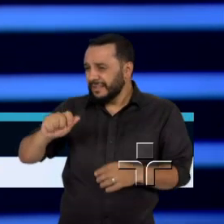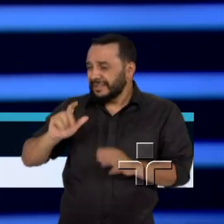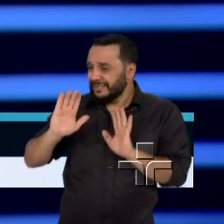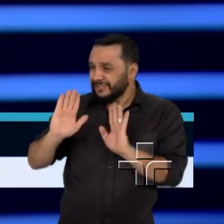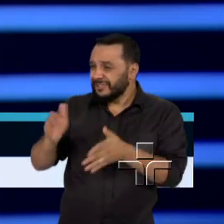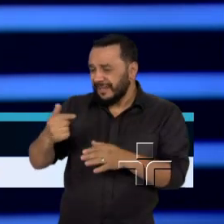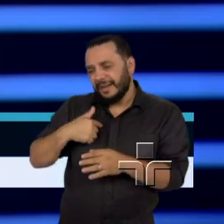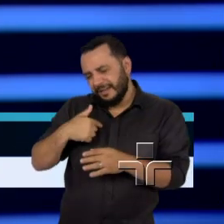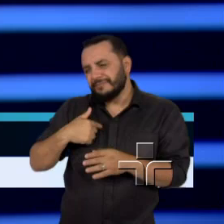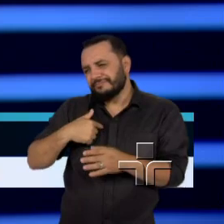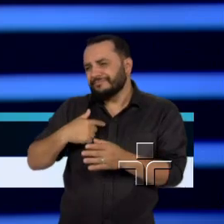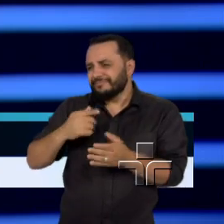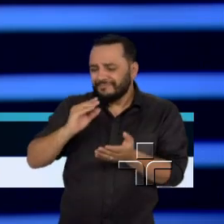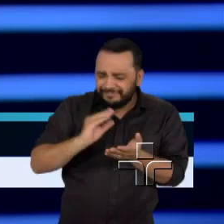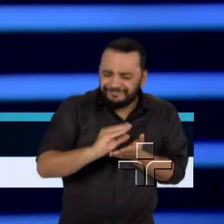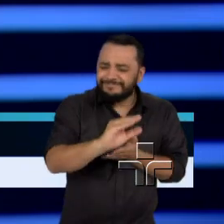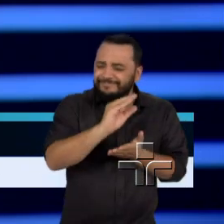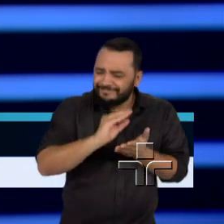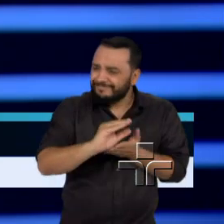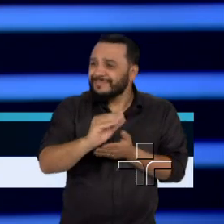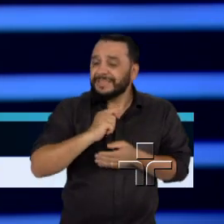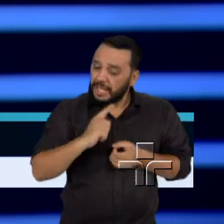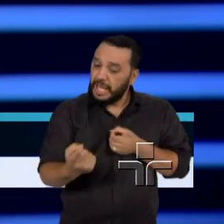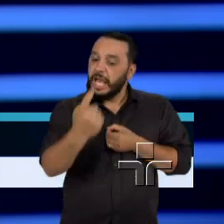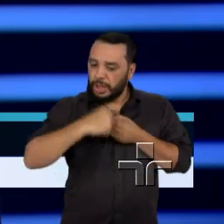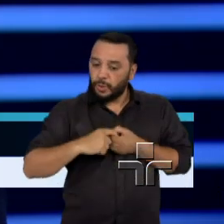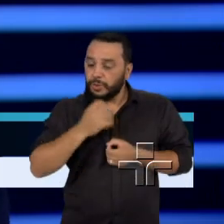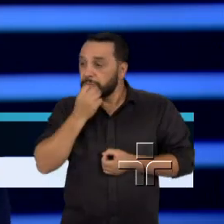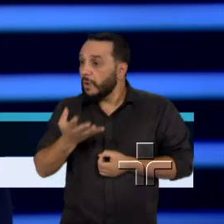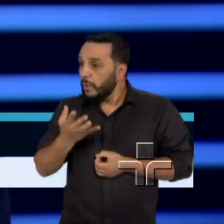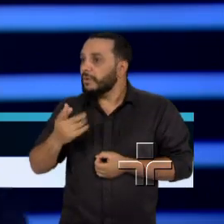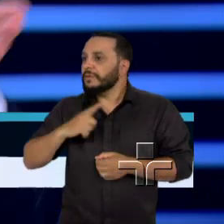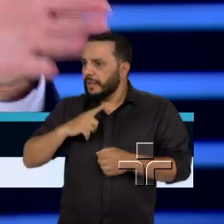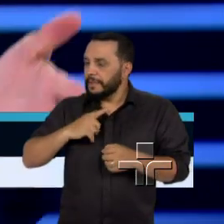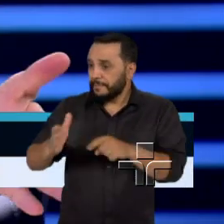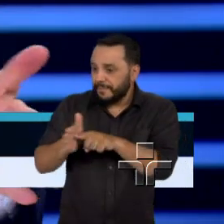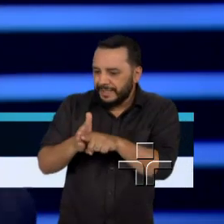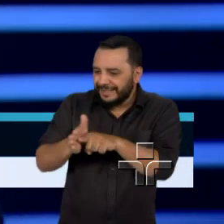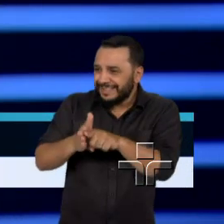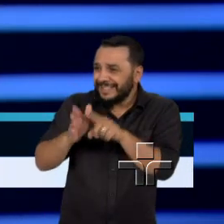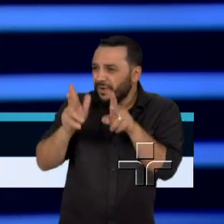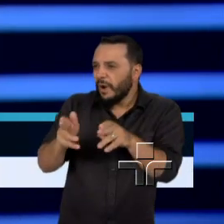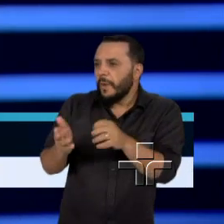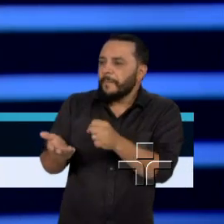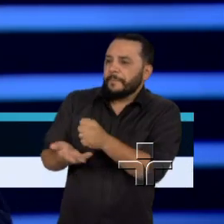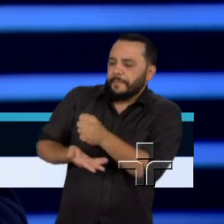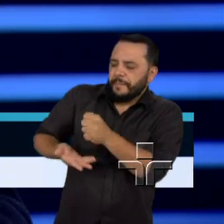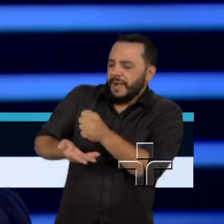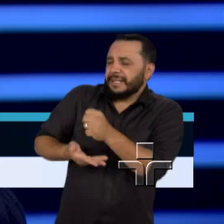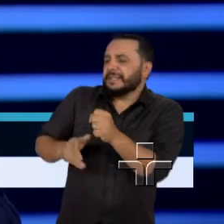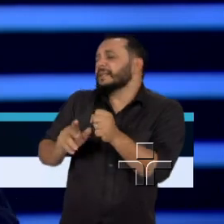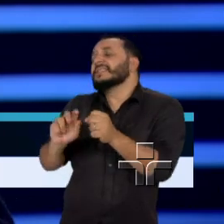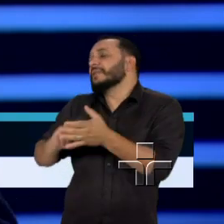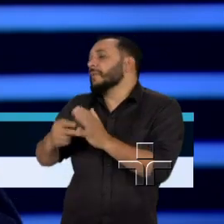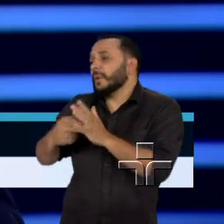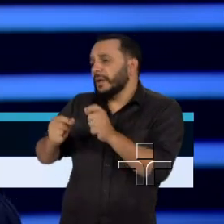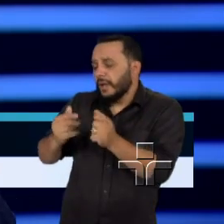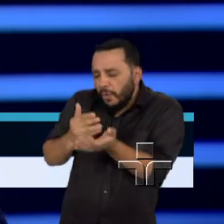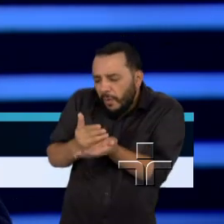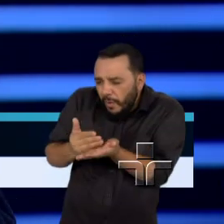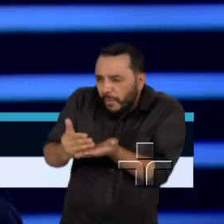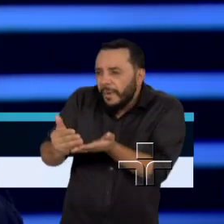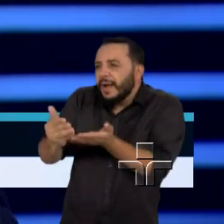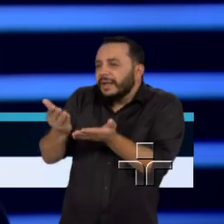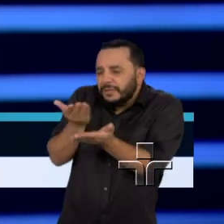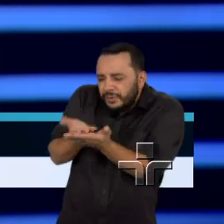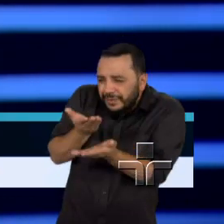retornos, né? Agora, precisa ser uma pesquisa que combine a pesquisa de base, que é um pouco que a gente viu na reportagem, o jeito que começa a estudar os princípios